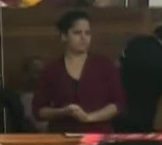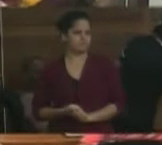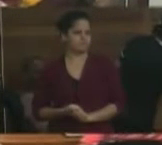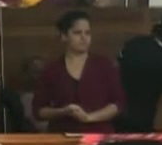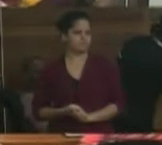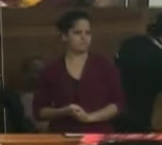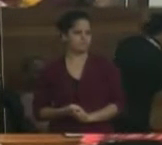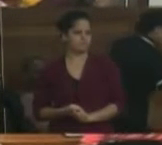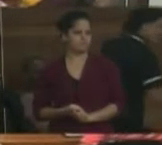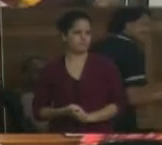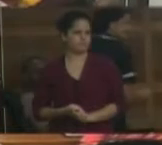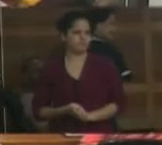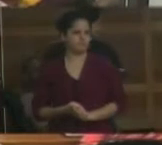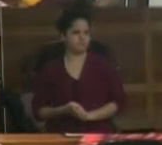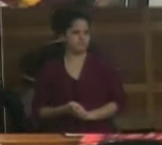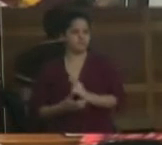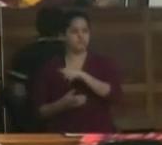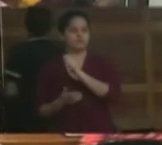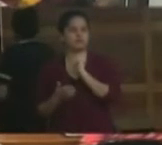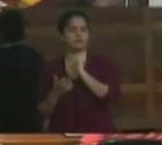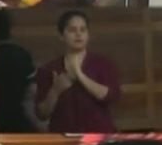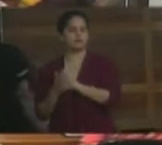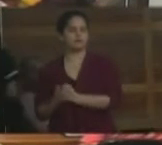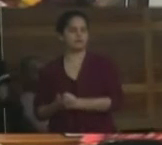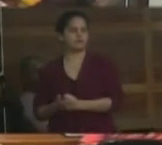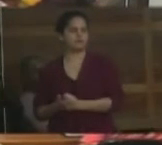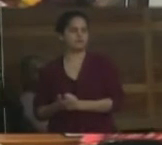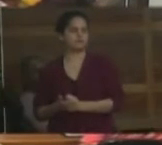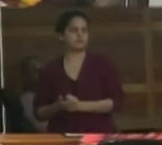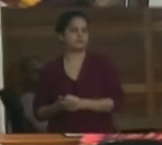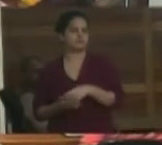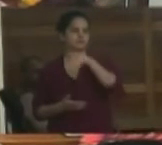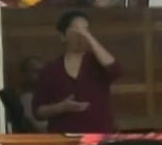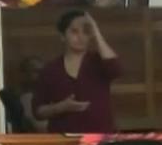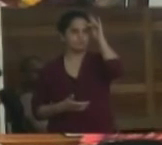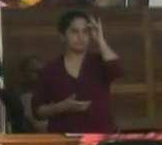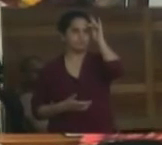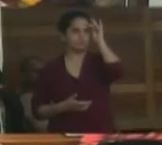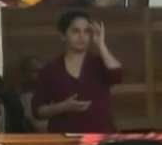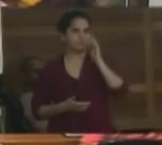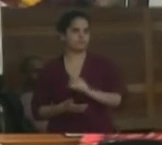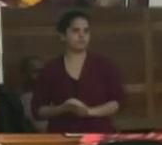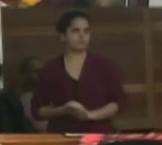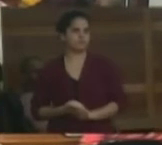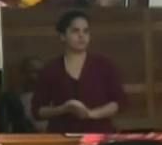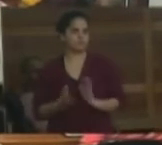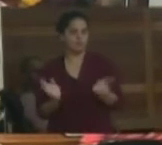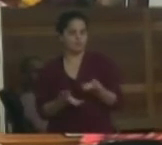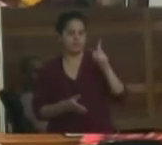e aí e aí